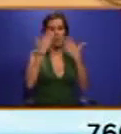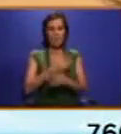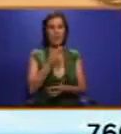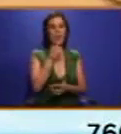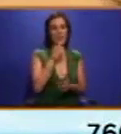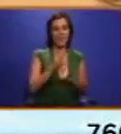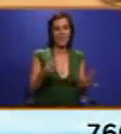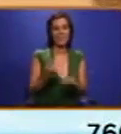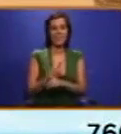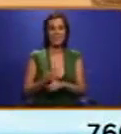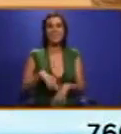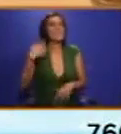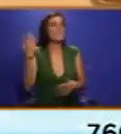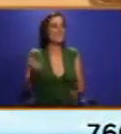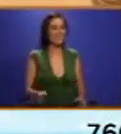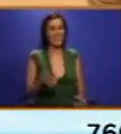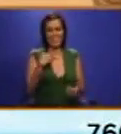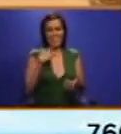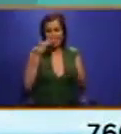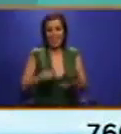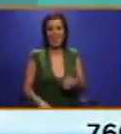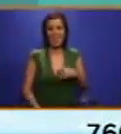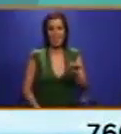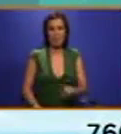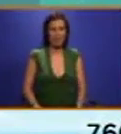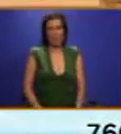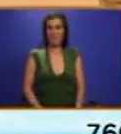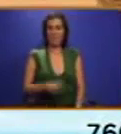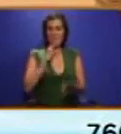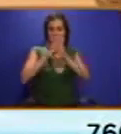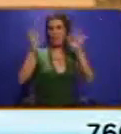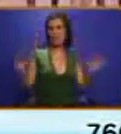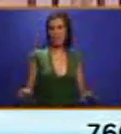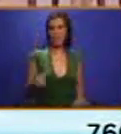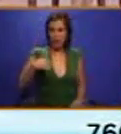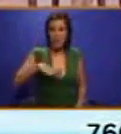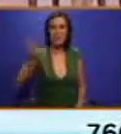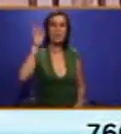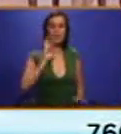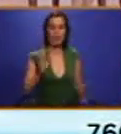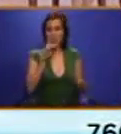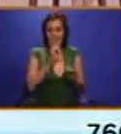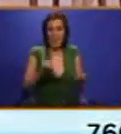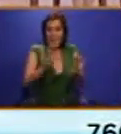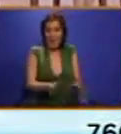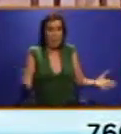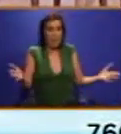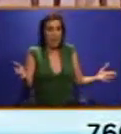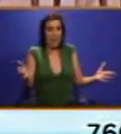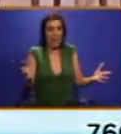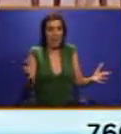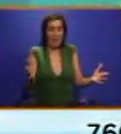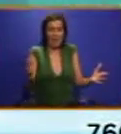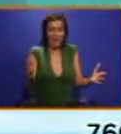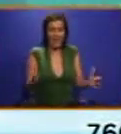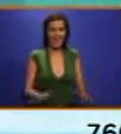caneta porque o resto ui ninguém me para agora ai que coisa maravilhosa is é que nós queríamos ouvir não é ninguém a para agora a